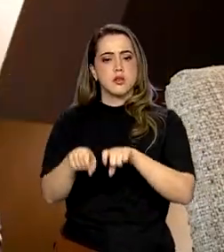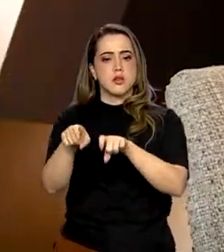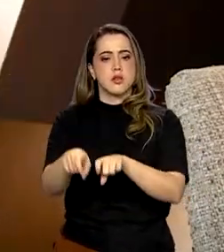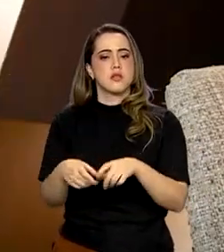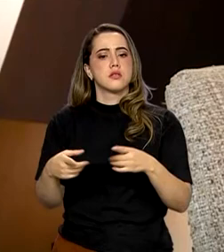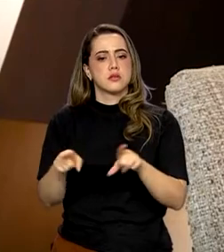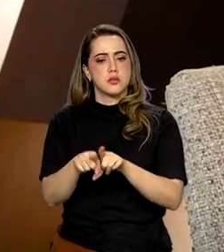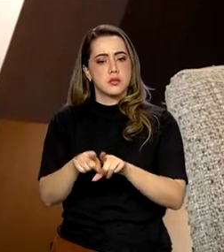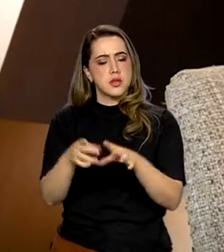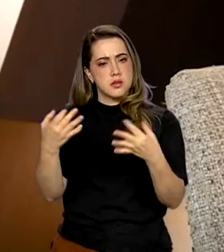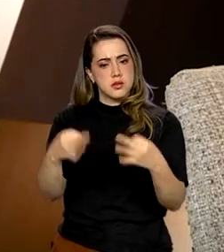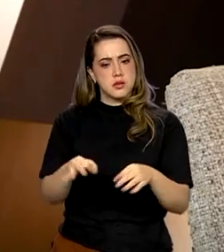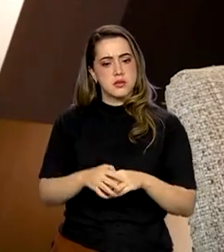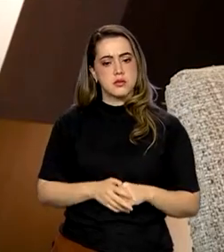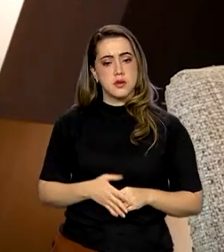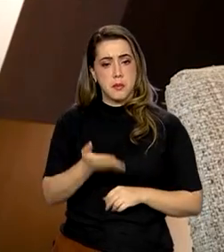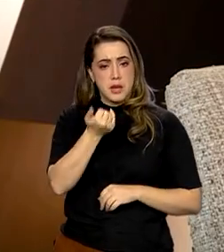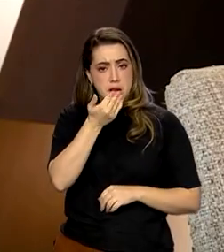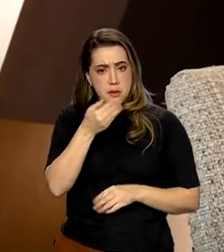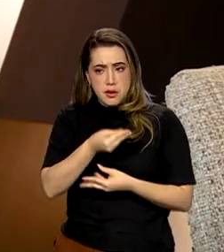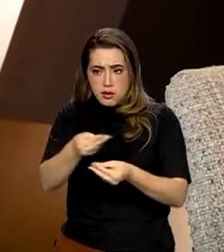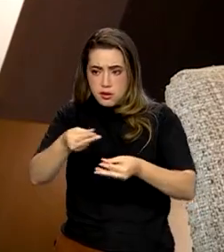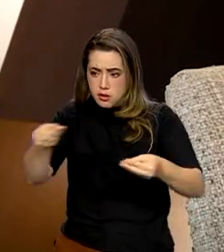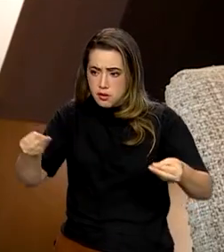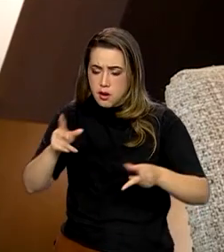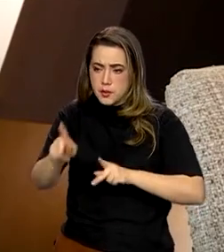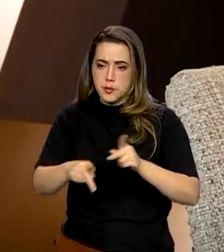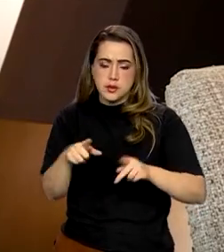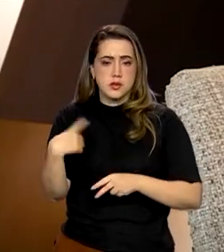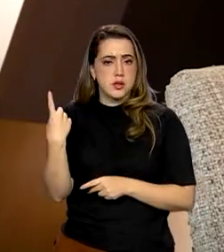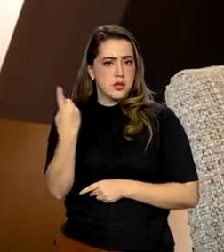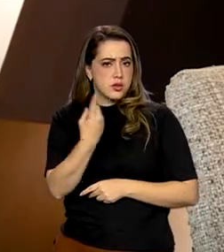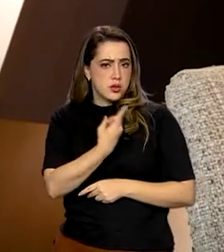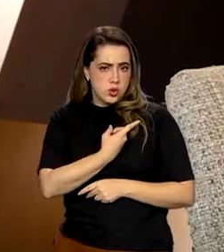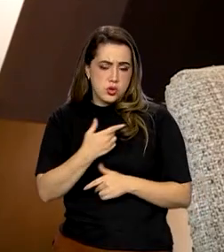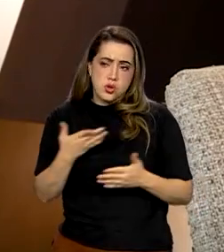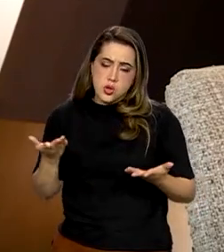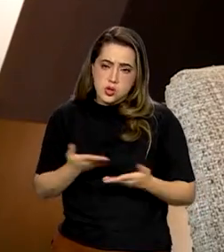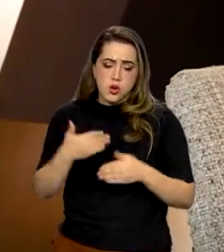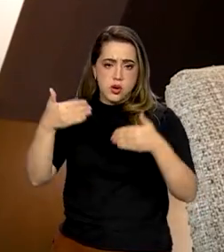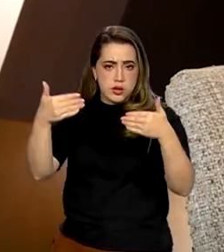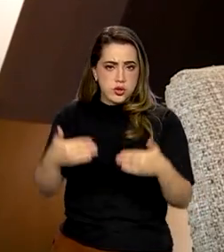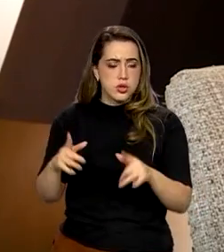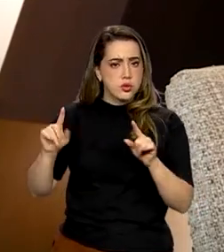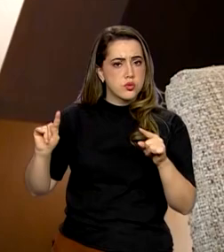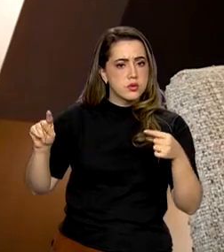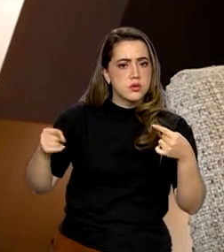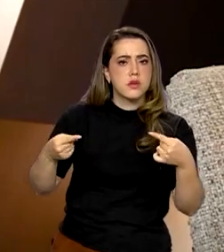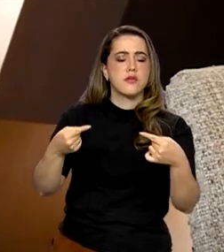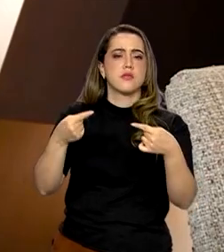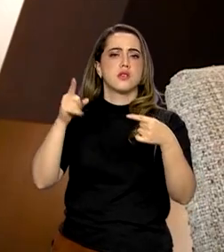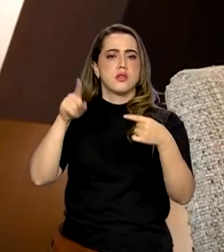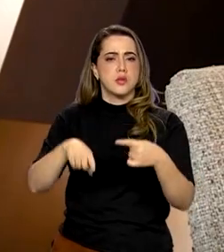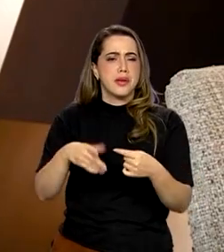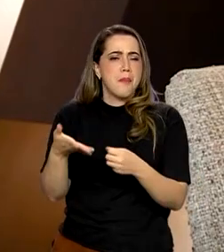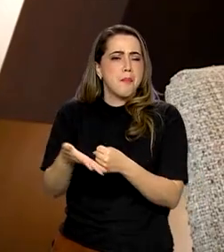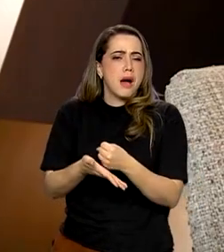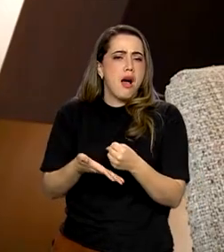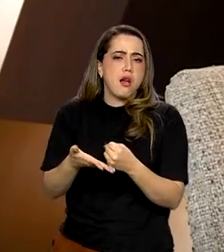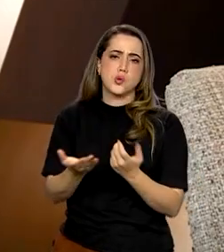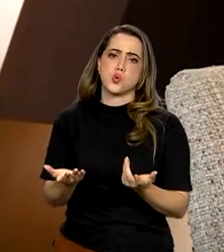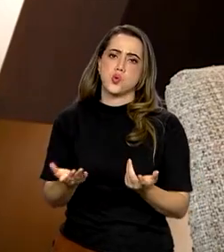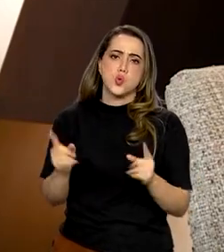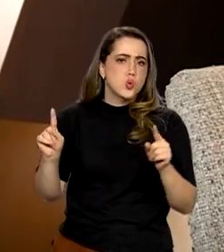Exatamente. Para alimentar o Para alimentar o povo. nós estamos diante de um desafio que é elementar. Que é o